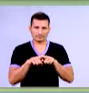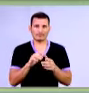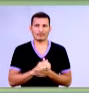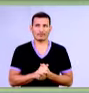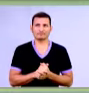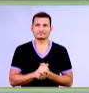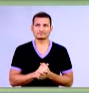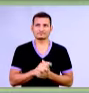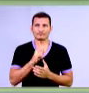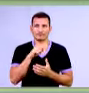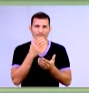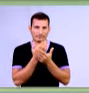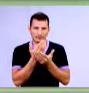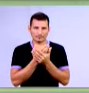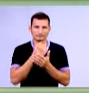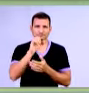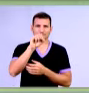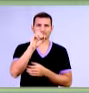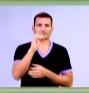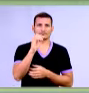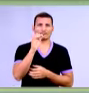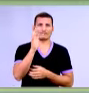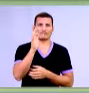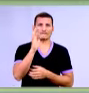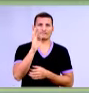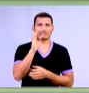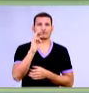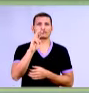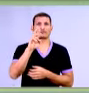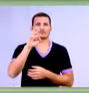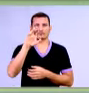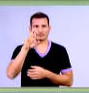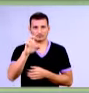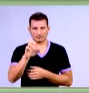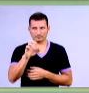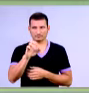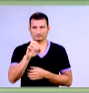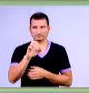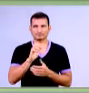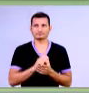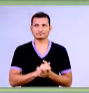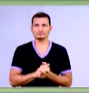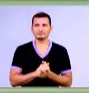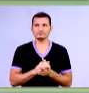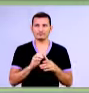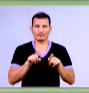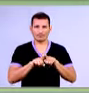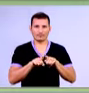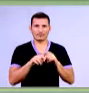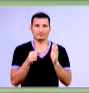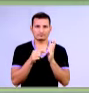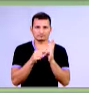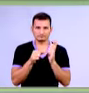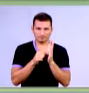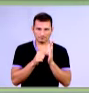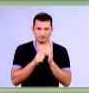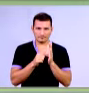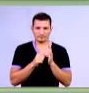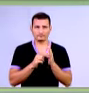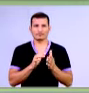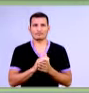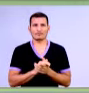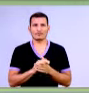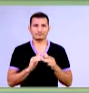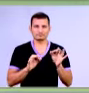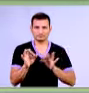Envolve o estudo de softwares para o tratamento de multimídia e também de ferramentas, né, para a produção